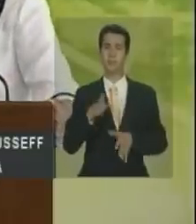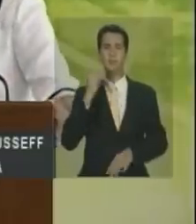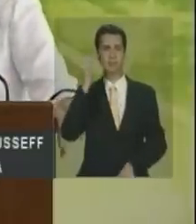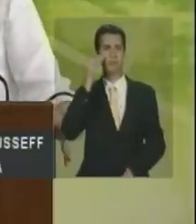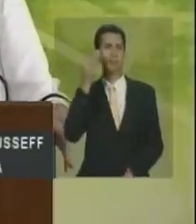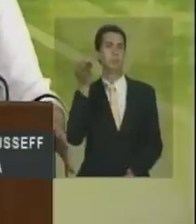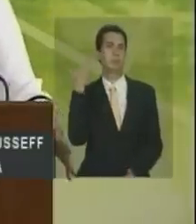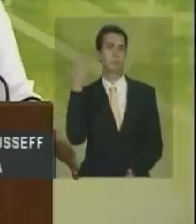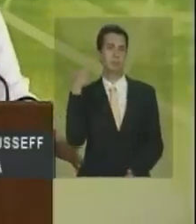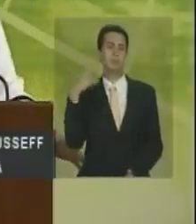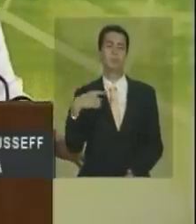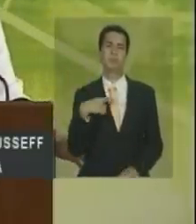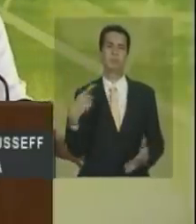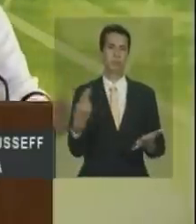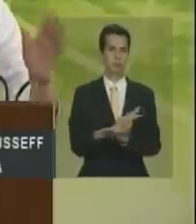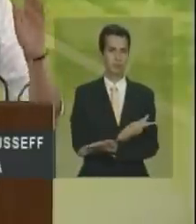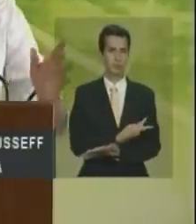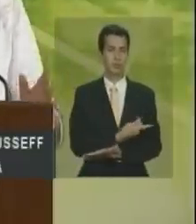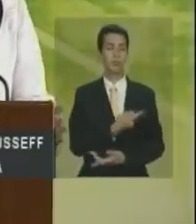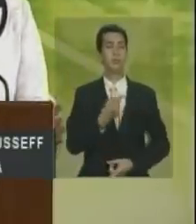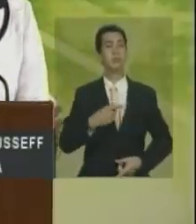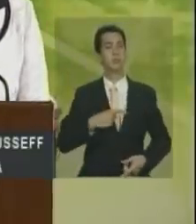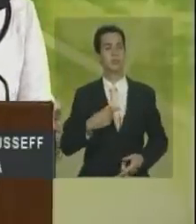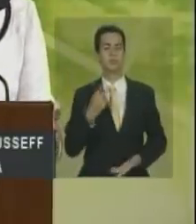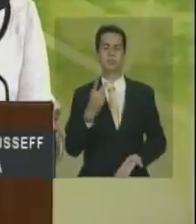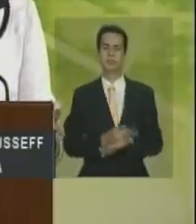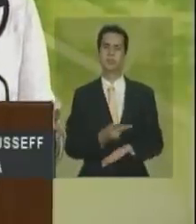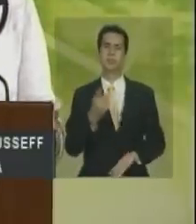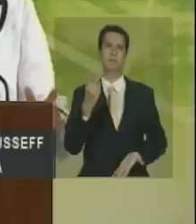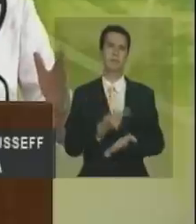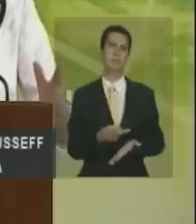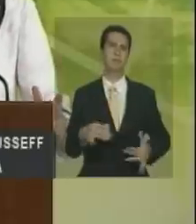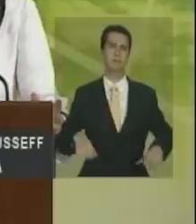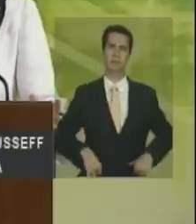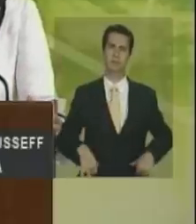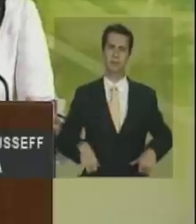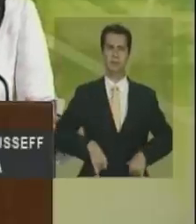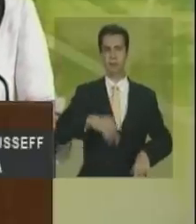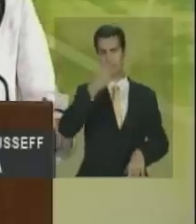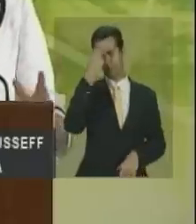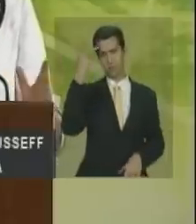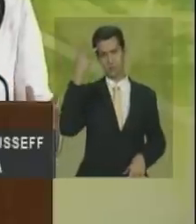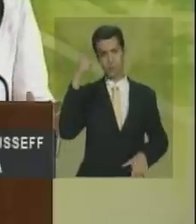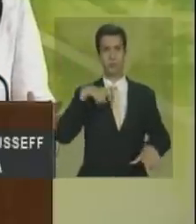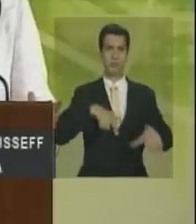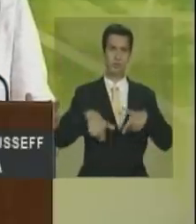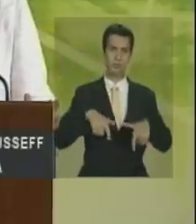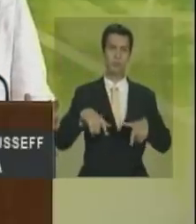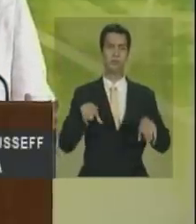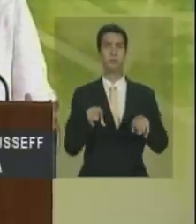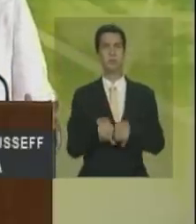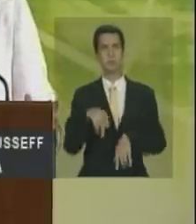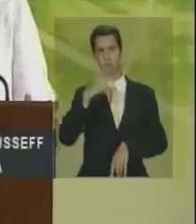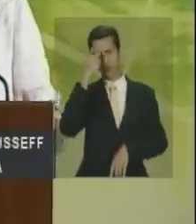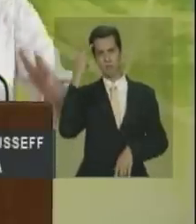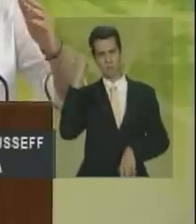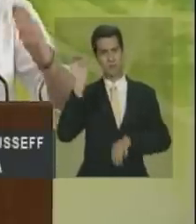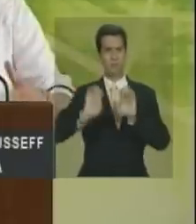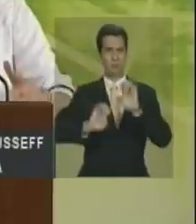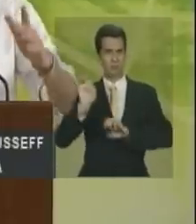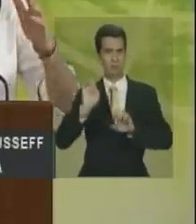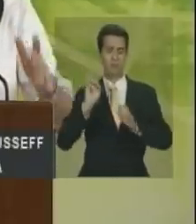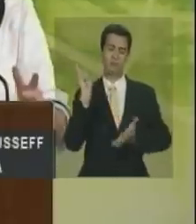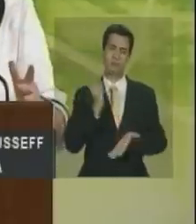do fracasso, que faz sempre as mesmas vítimas: os trabalhadores, os empresários, enfim,